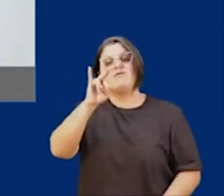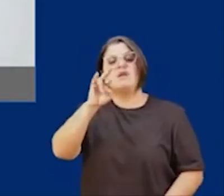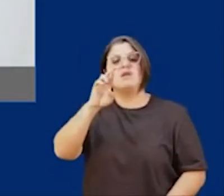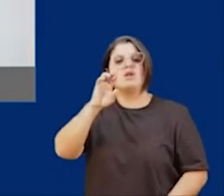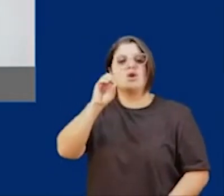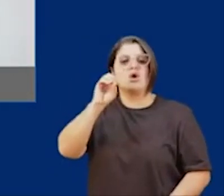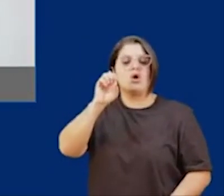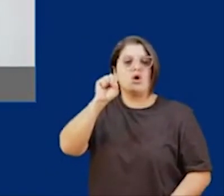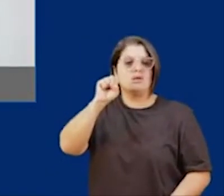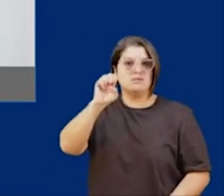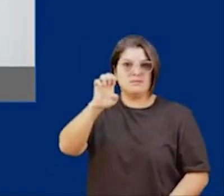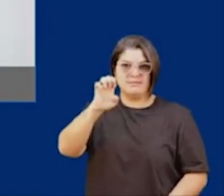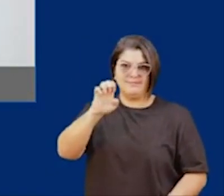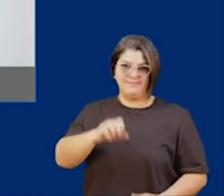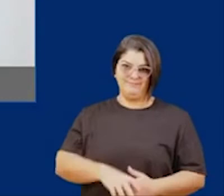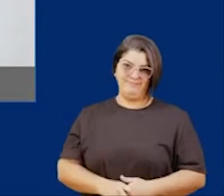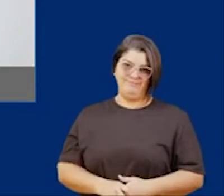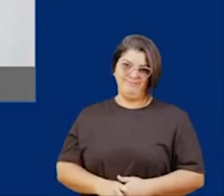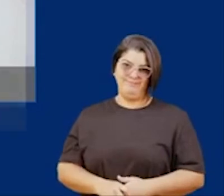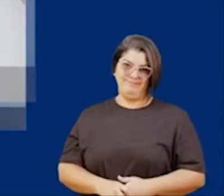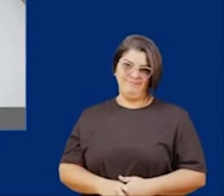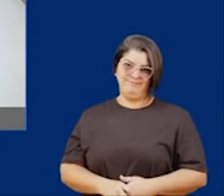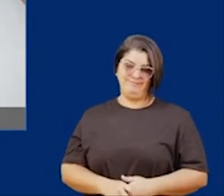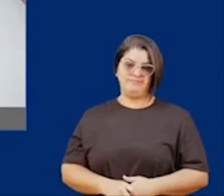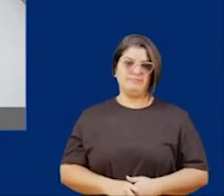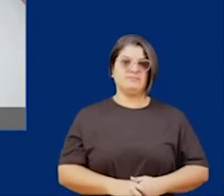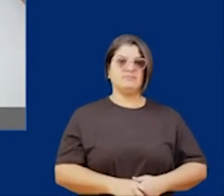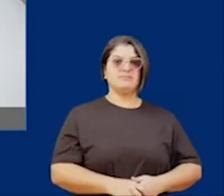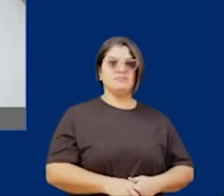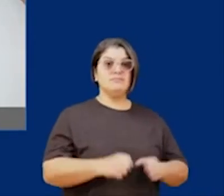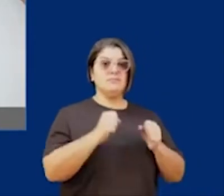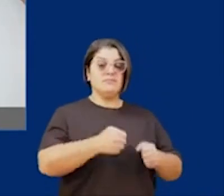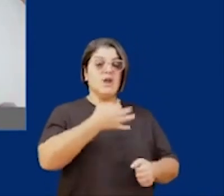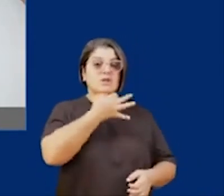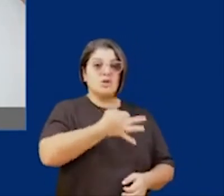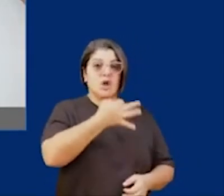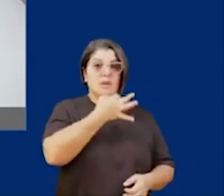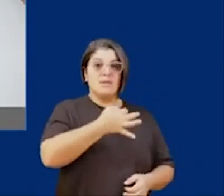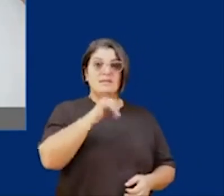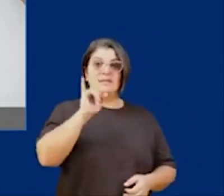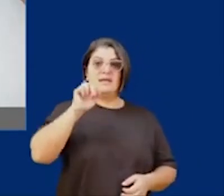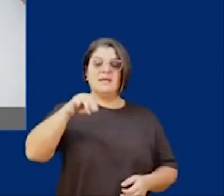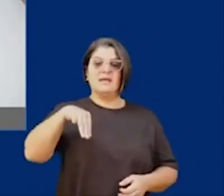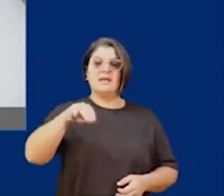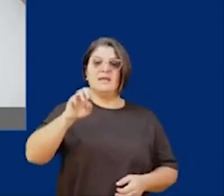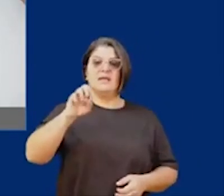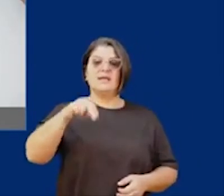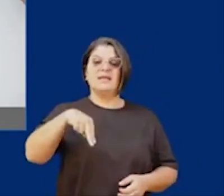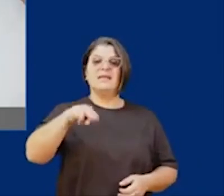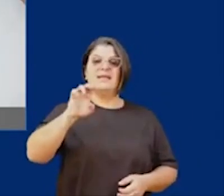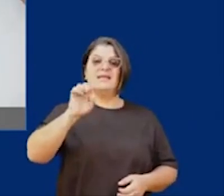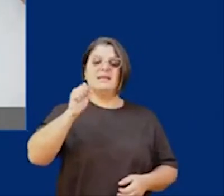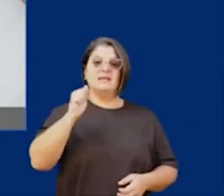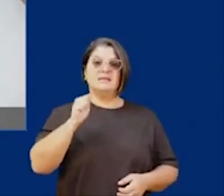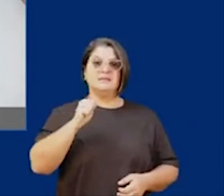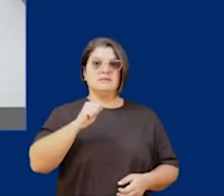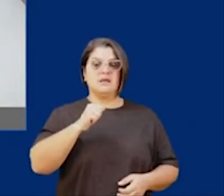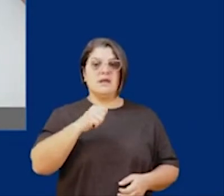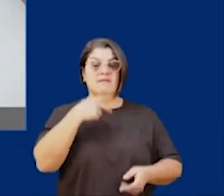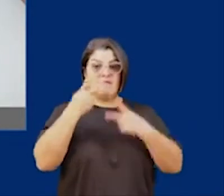Posso comentar um pouquinho sobre isso, com isso que Dani falou? Eu queria voltar à questão do leite, mas depois queria comentar sobre alimentos alergênicos em